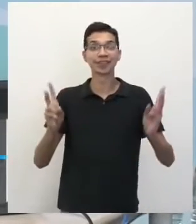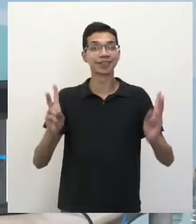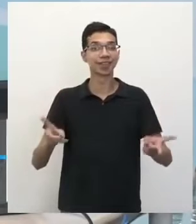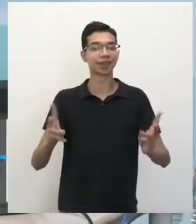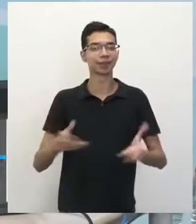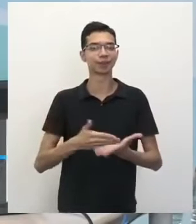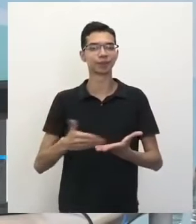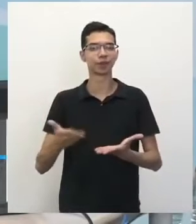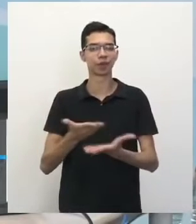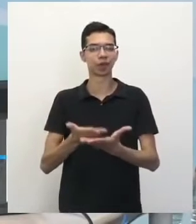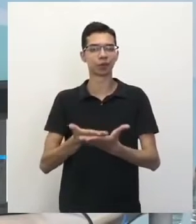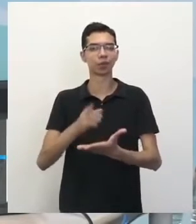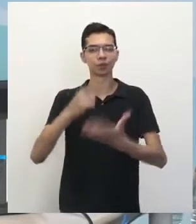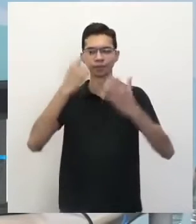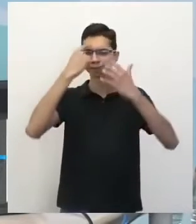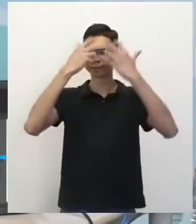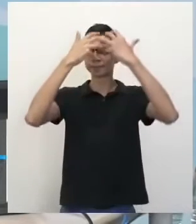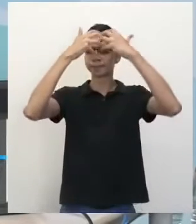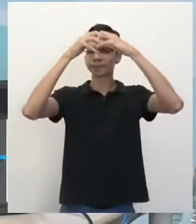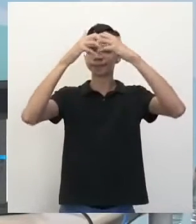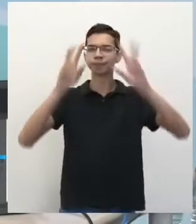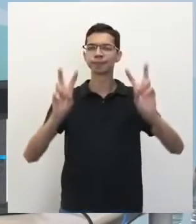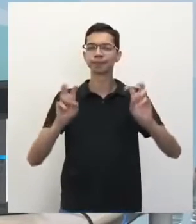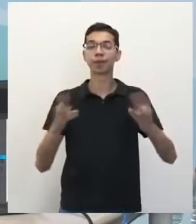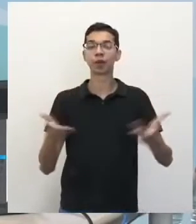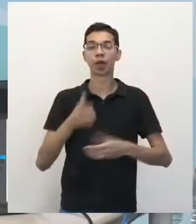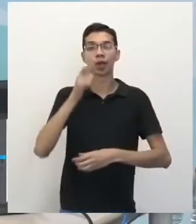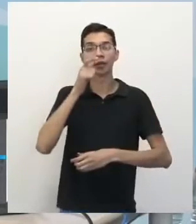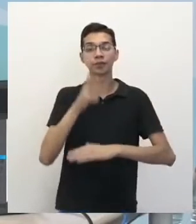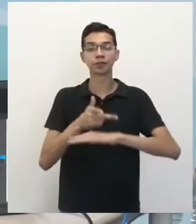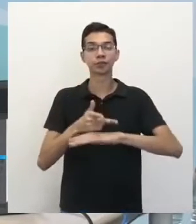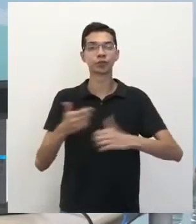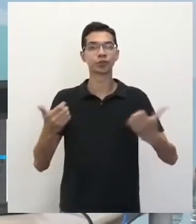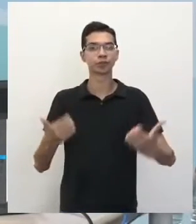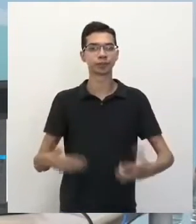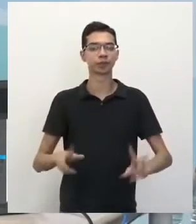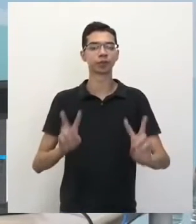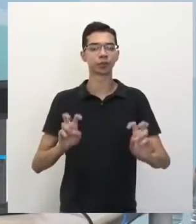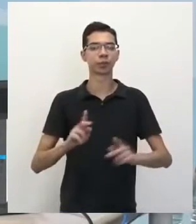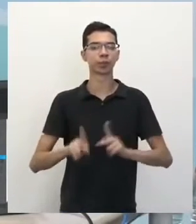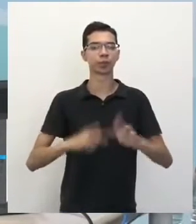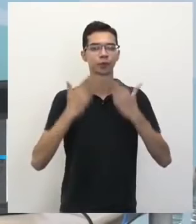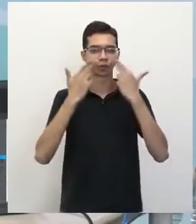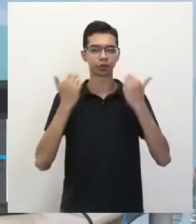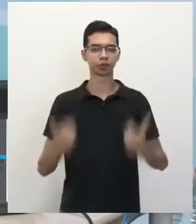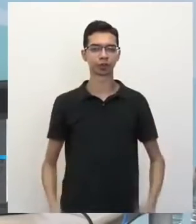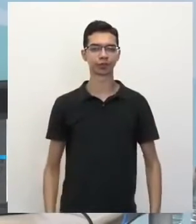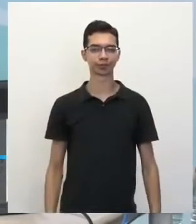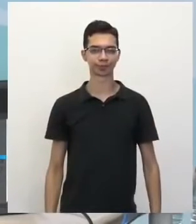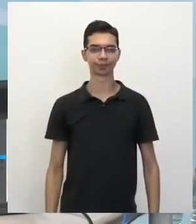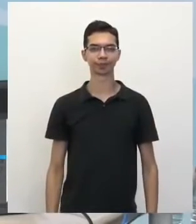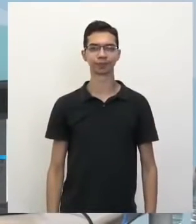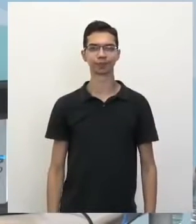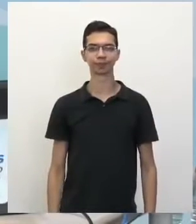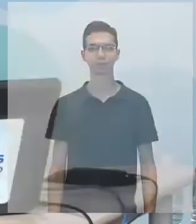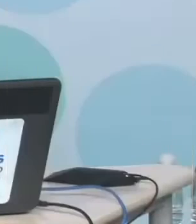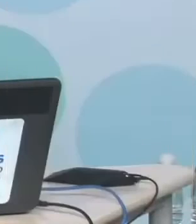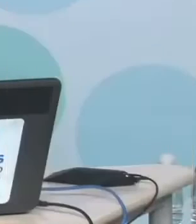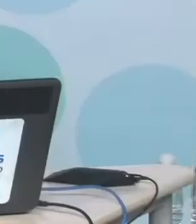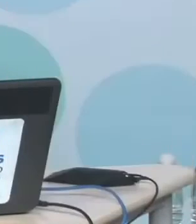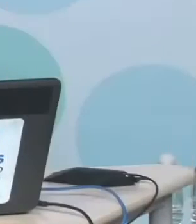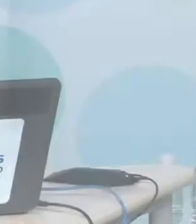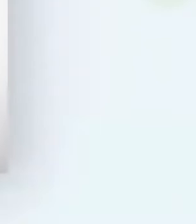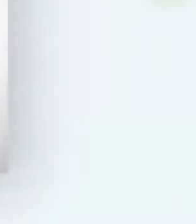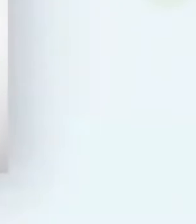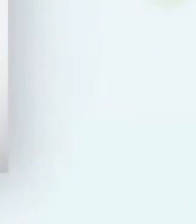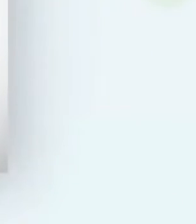irem pensando aí no tema, assista o vídeo sobre os Jogos dos Povos Indígenas. Na tela.